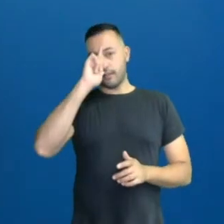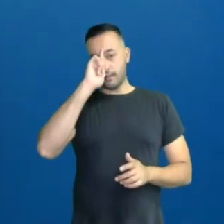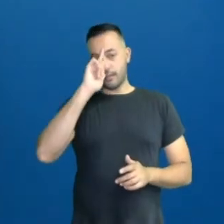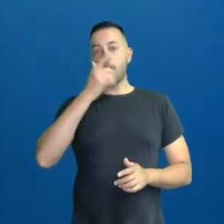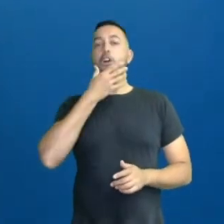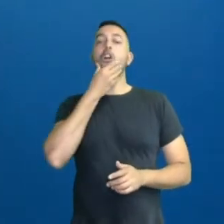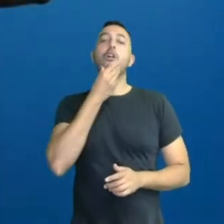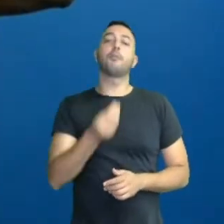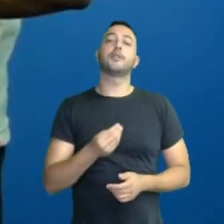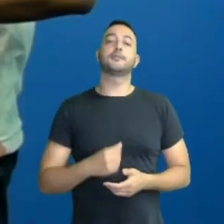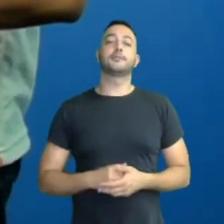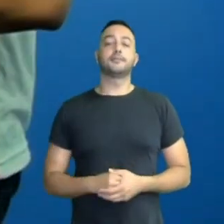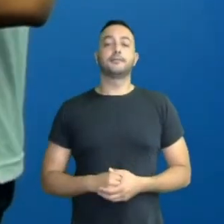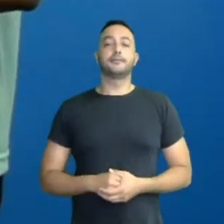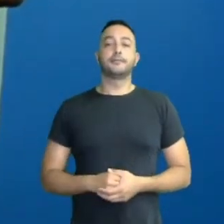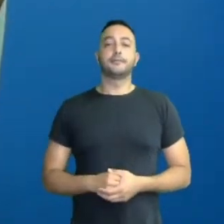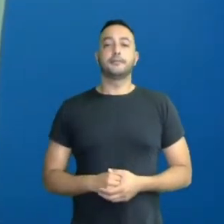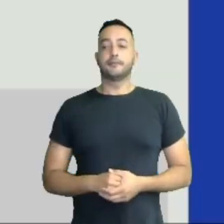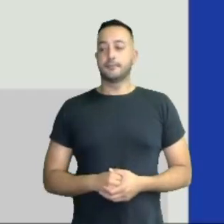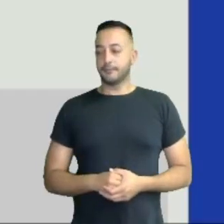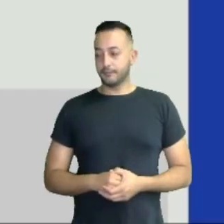Grécia, homens.